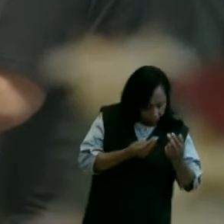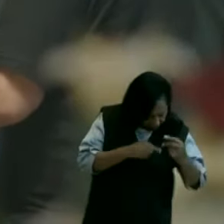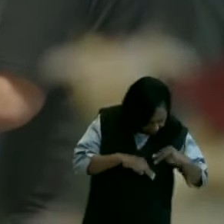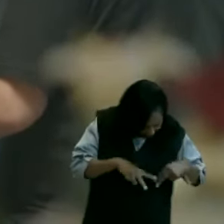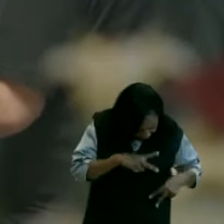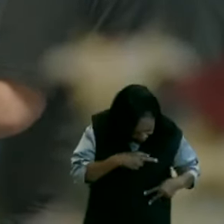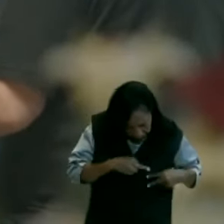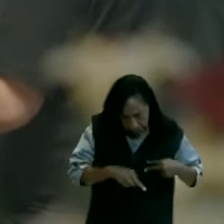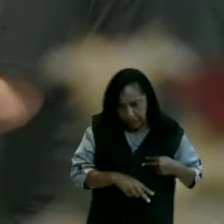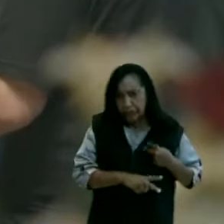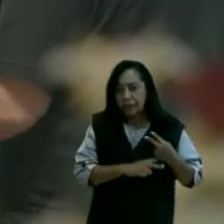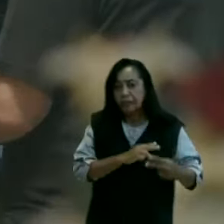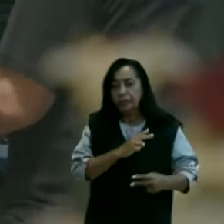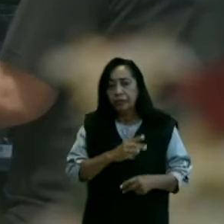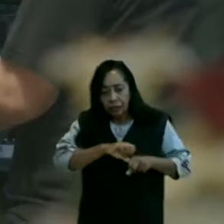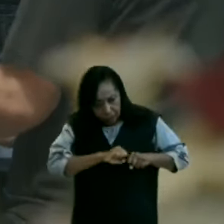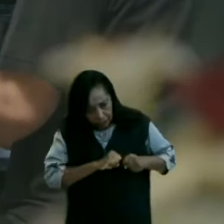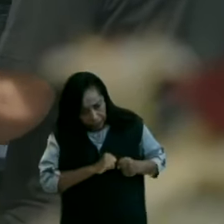Sonda-me,